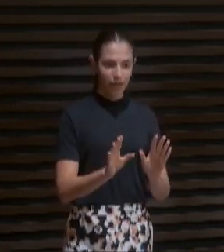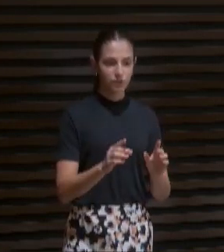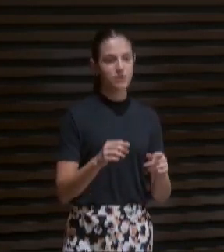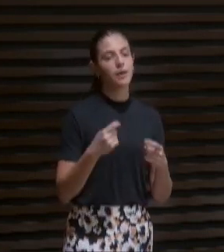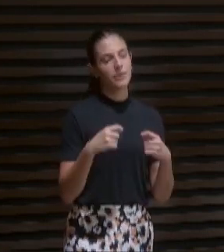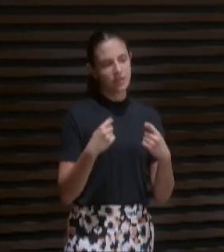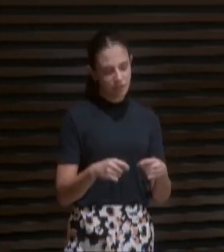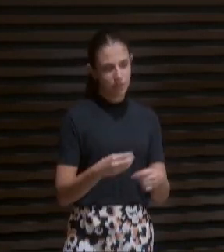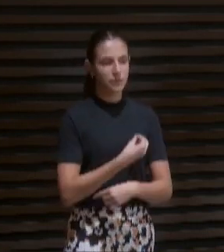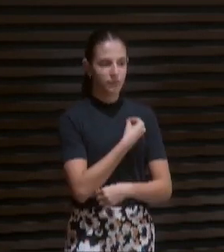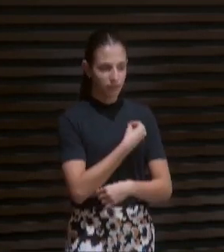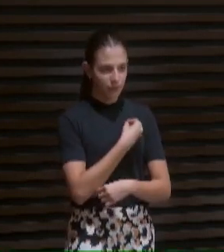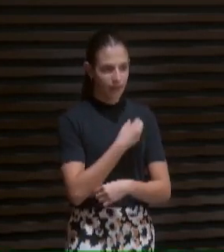Tessalônica.